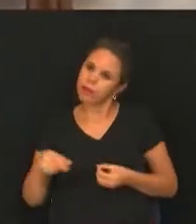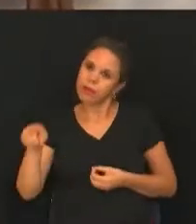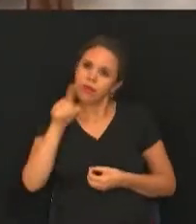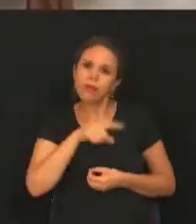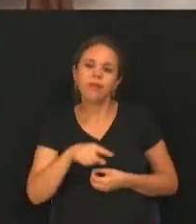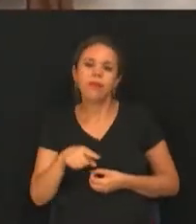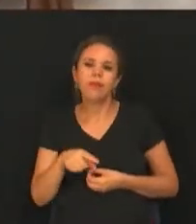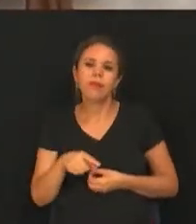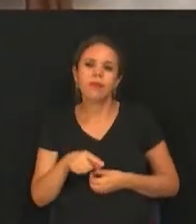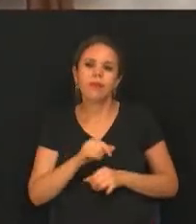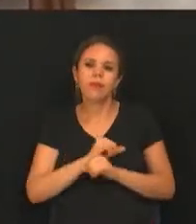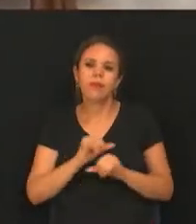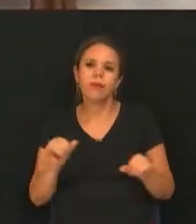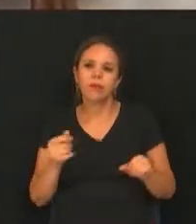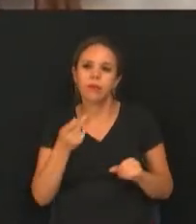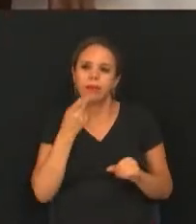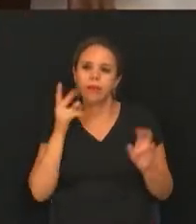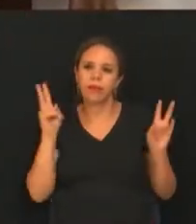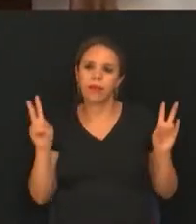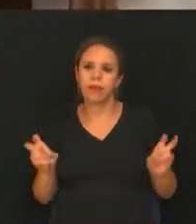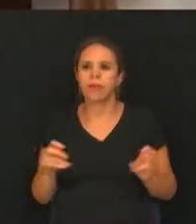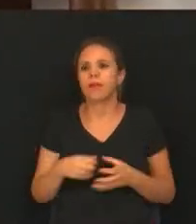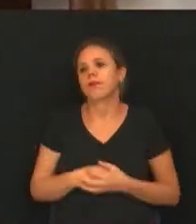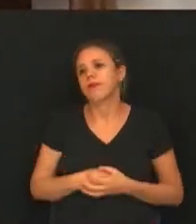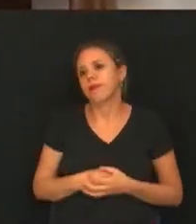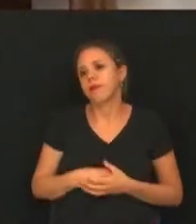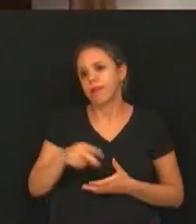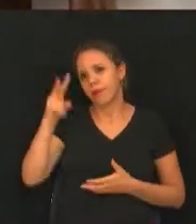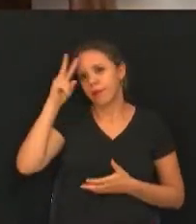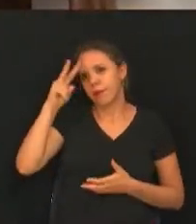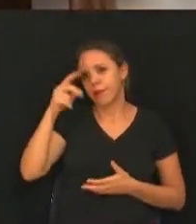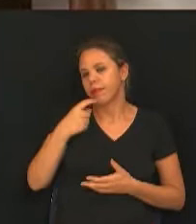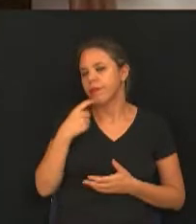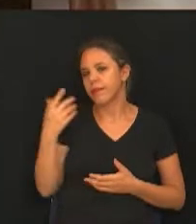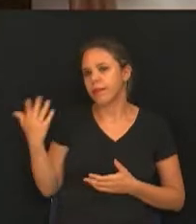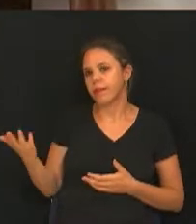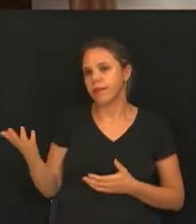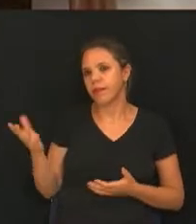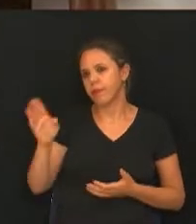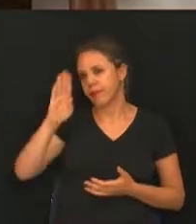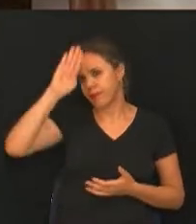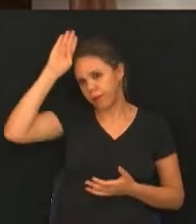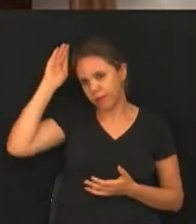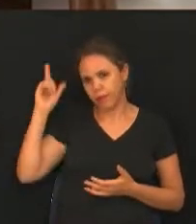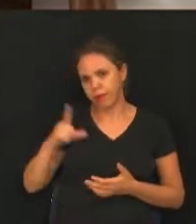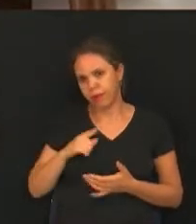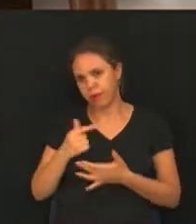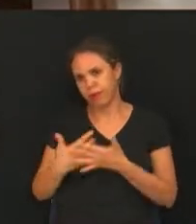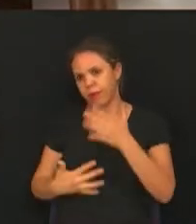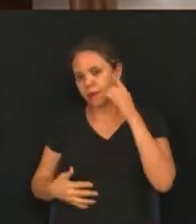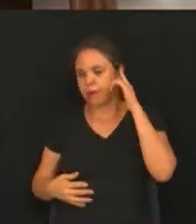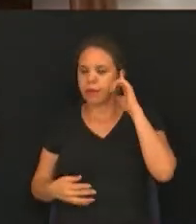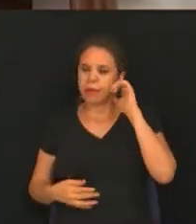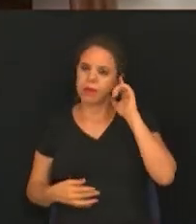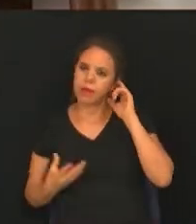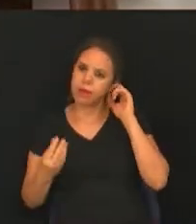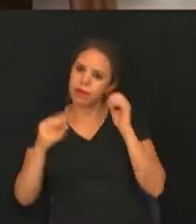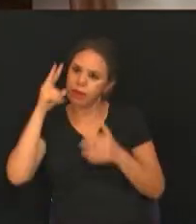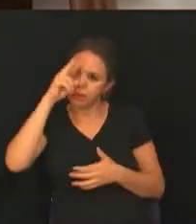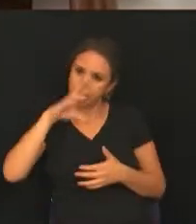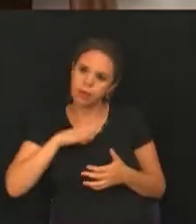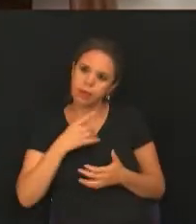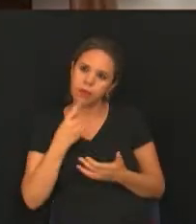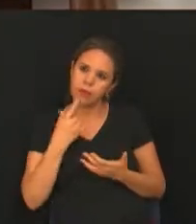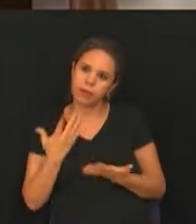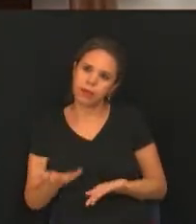na matéria está falando sobre história de Campinas, o Corpo de Bombeiros tem muita história aqui na cidade de Campinas. Então